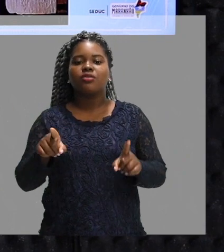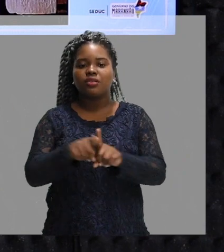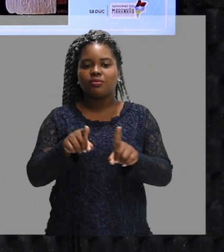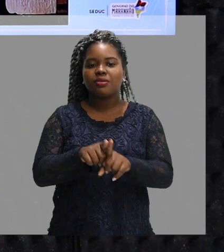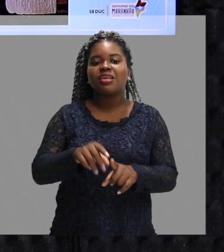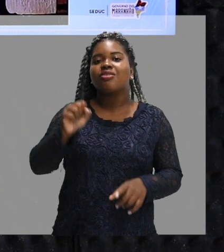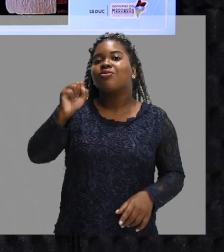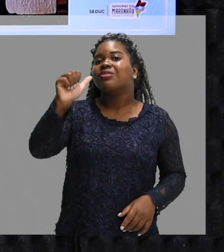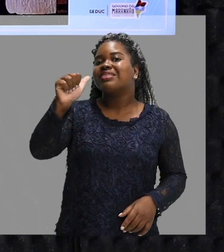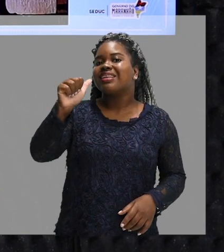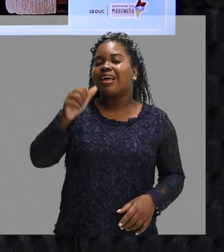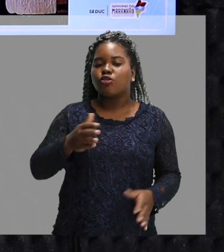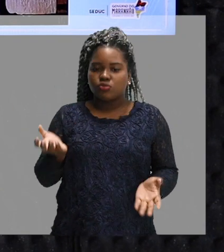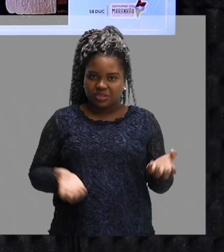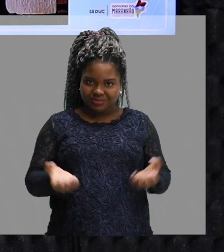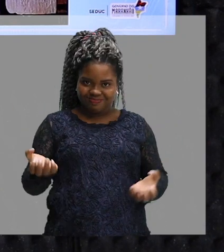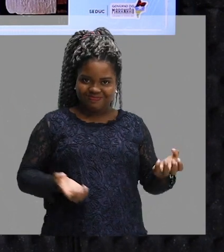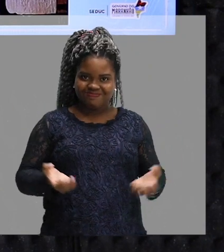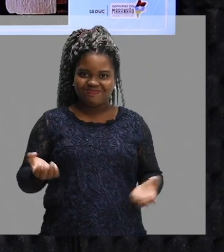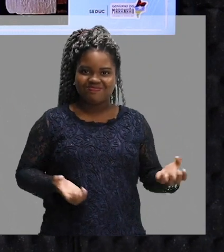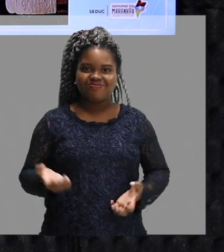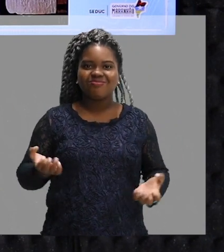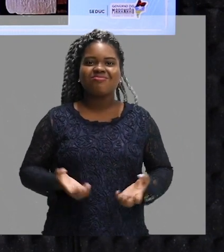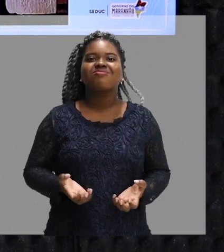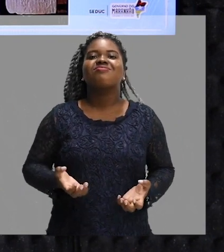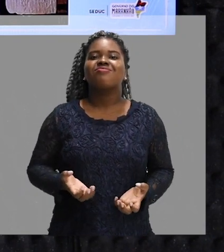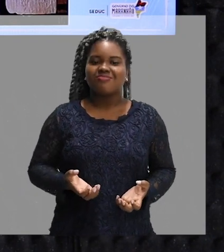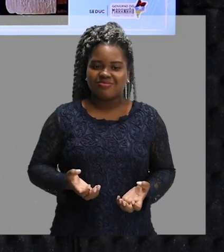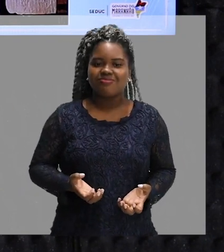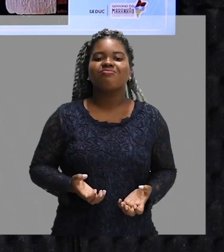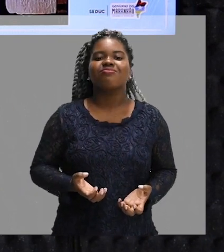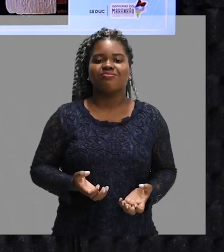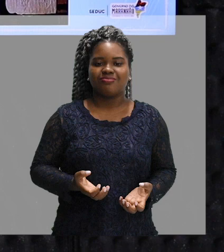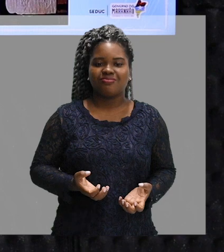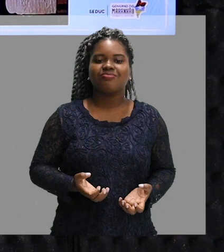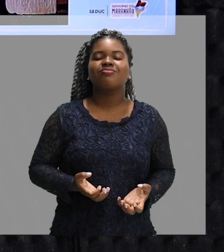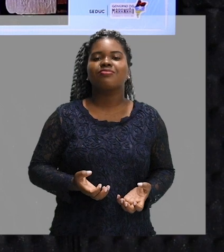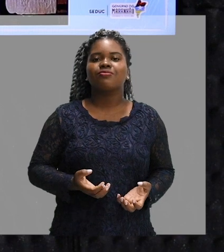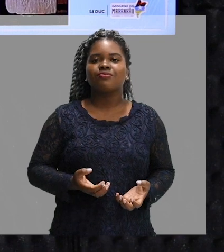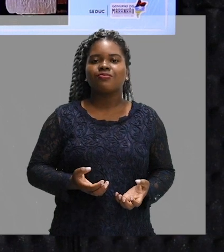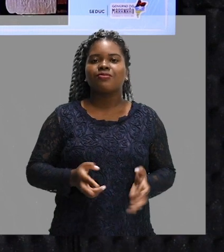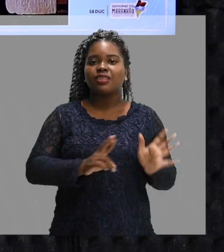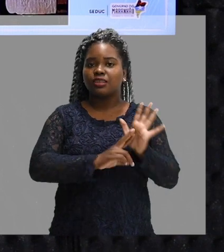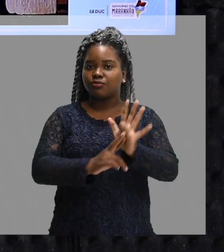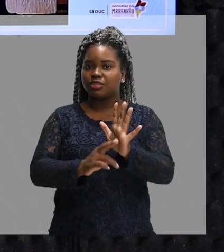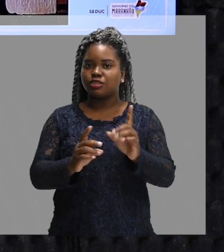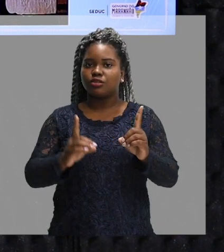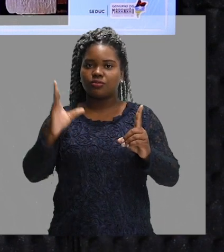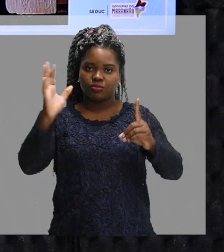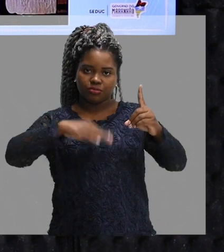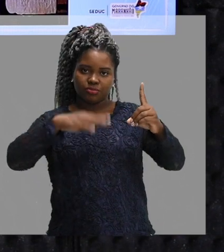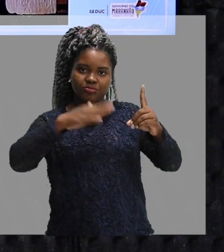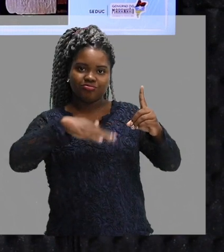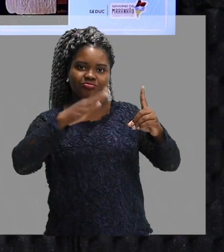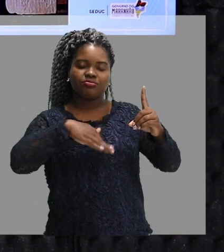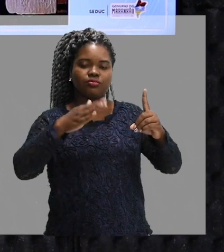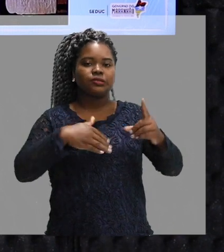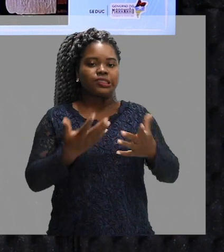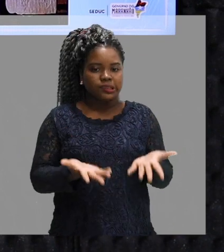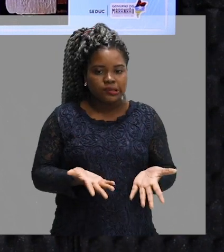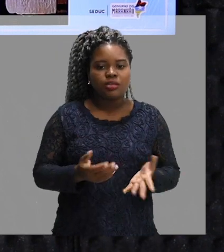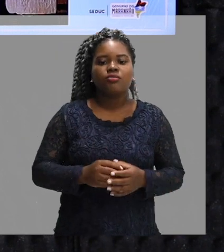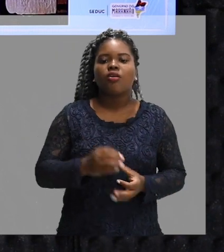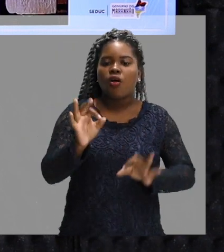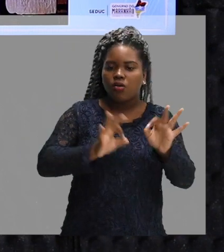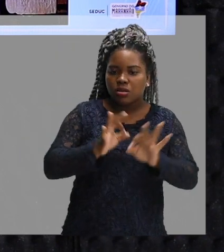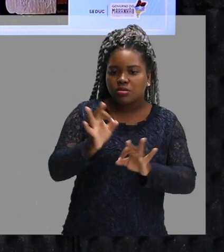Anubis e alguns outros, ou outros faraós ou sacerdotes representavam os deuses, né? E aí fazia uma cerimônia com algumas coisas que ninguém sabe do processo